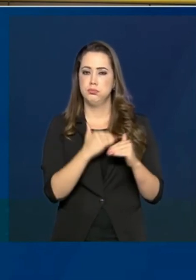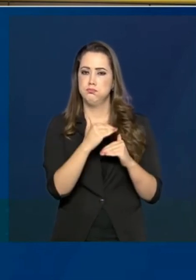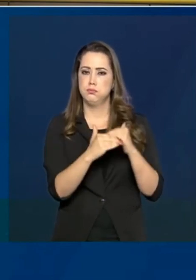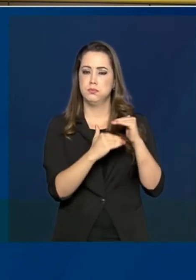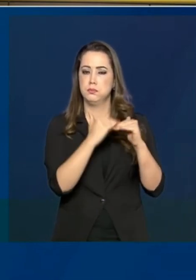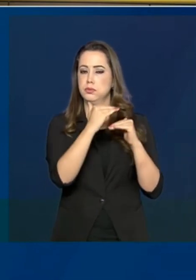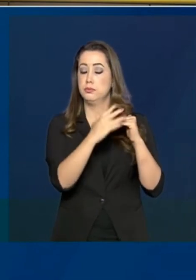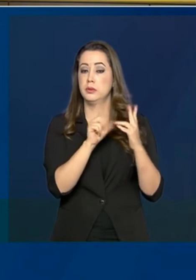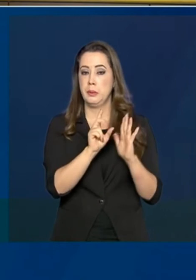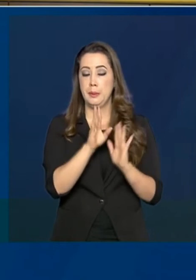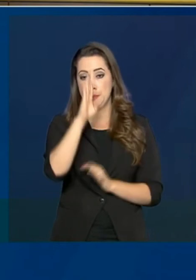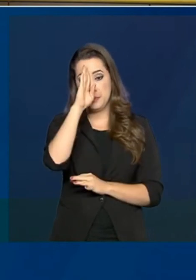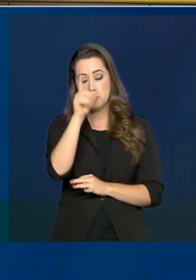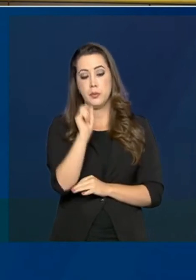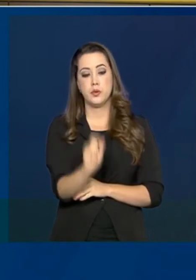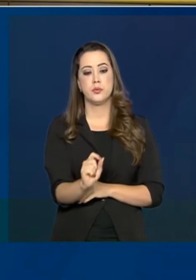com a